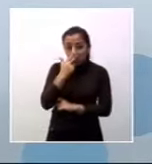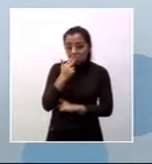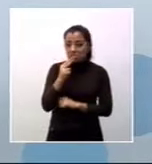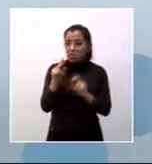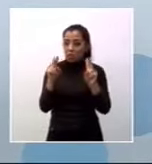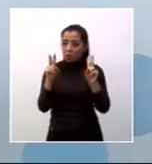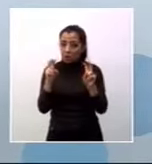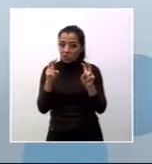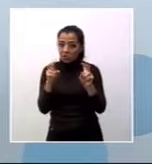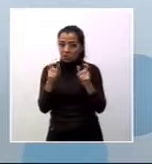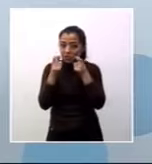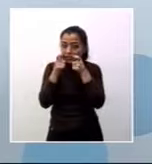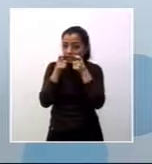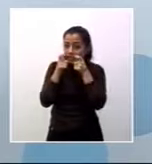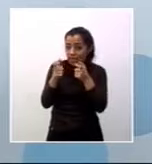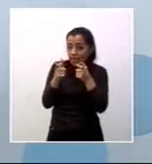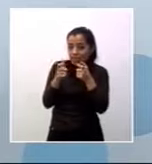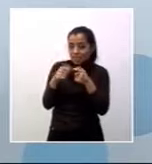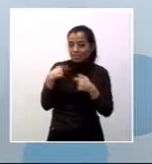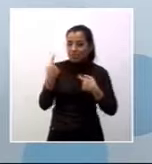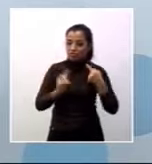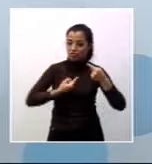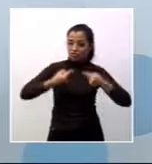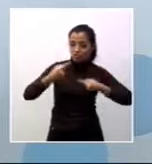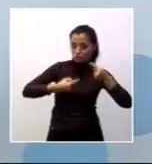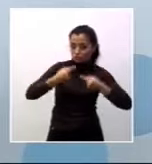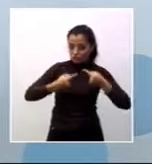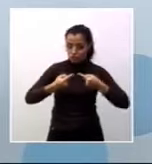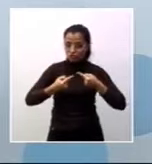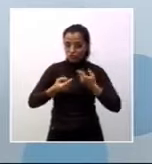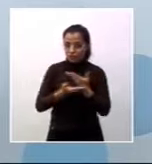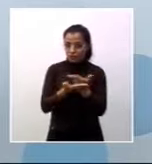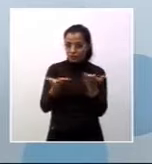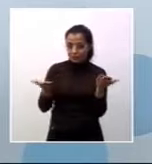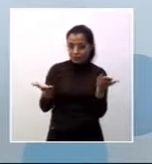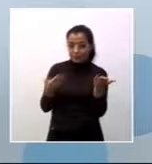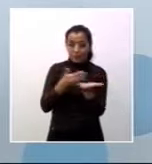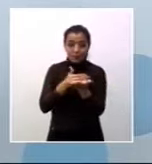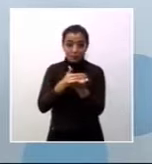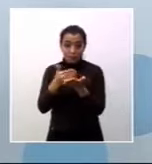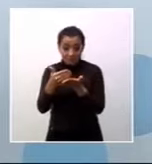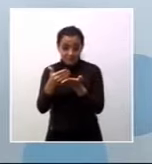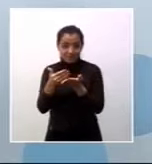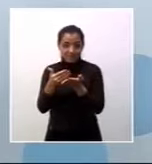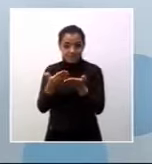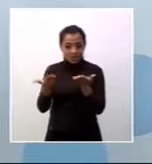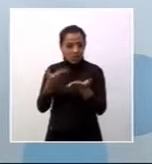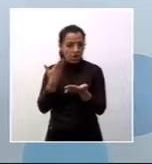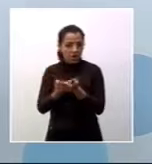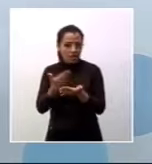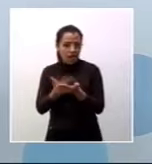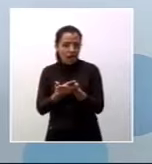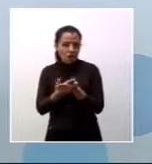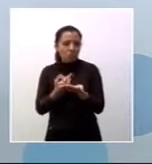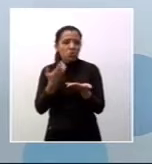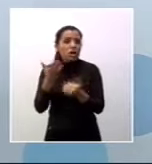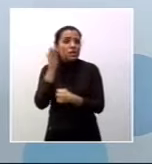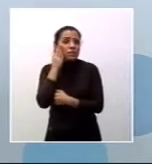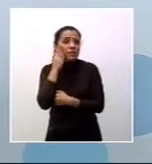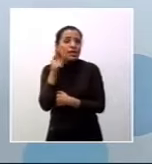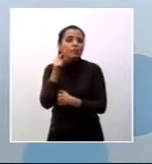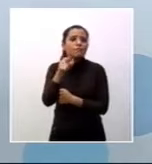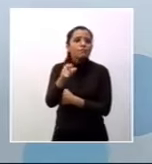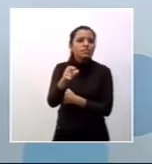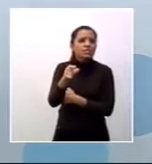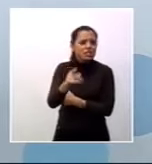muito interessante a gente discutir com vocês então para iniciar a nossa aula a gente vai iniciar com uma perguntinha para vocês sobre o que você entende como